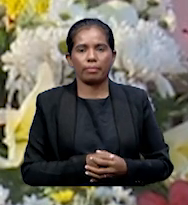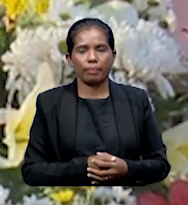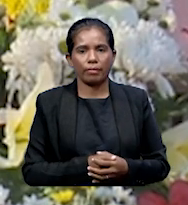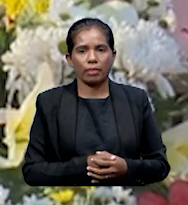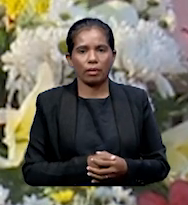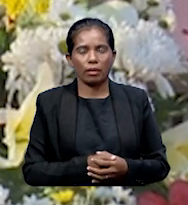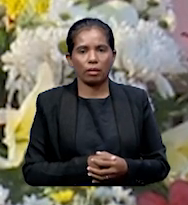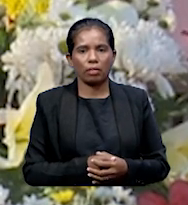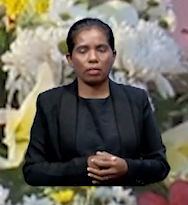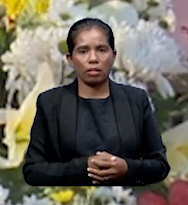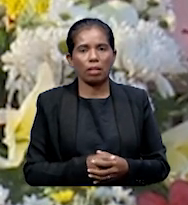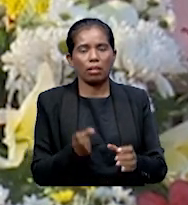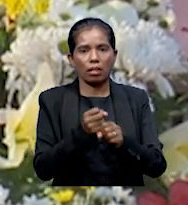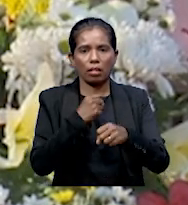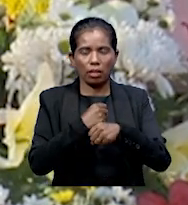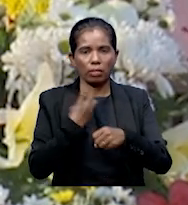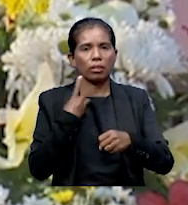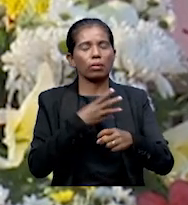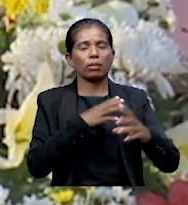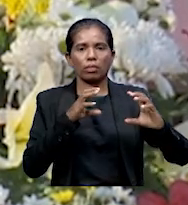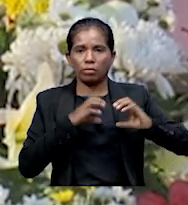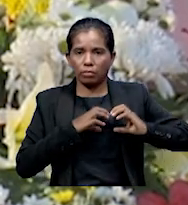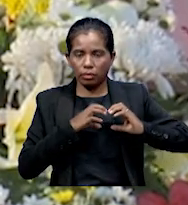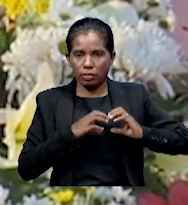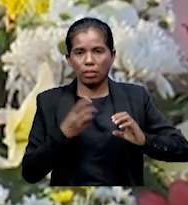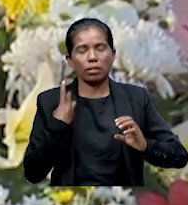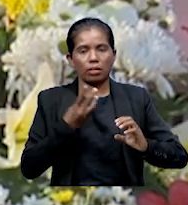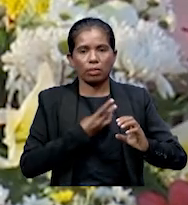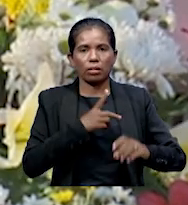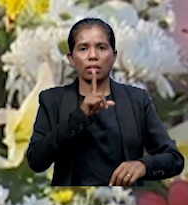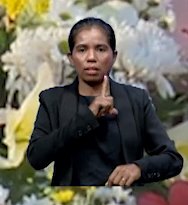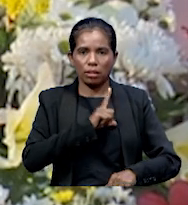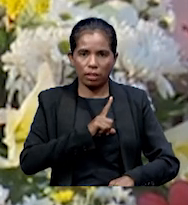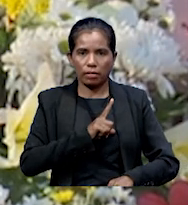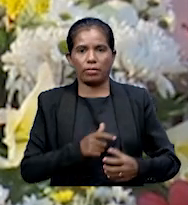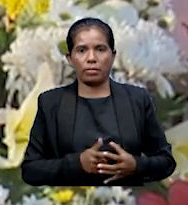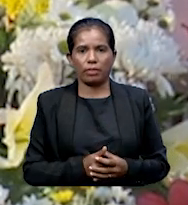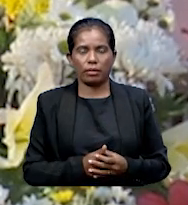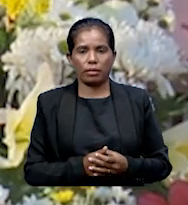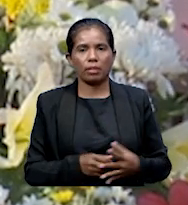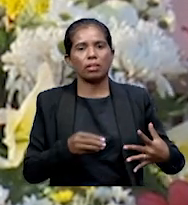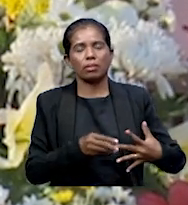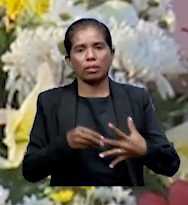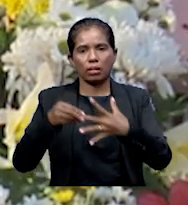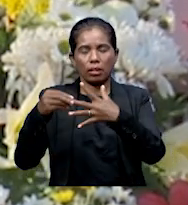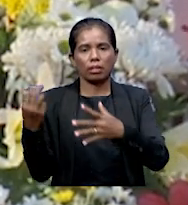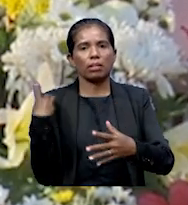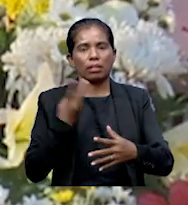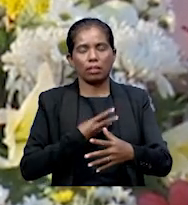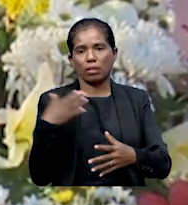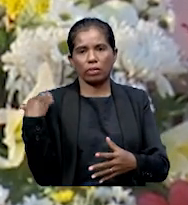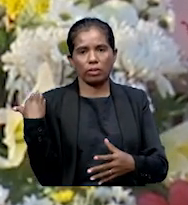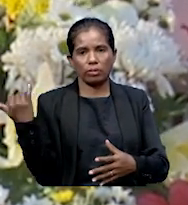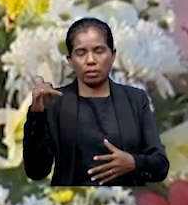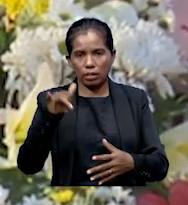bok ita hotu hotu nini fuan hot hot ita hotu hotu nini larang liu liu ita nini fuan isa asira